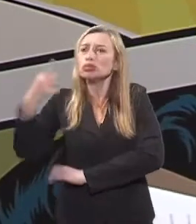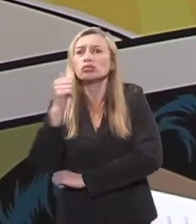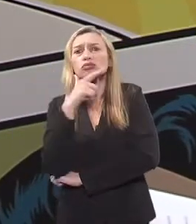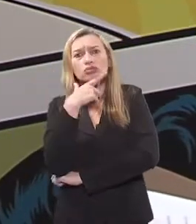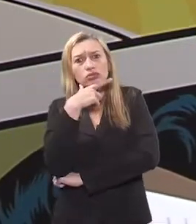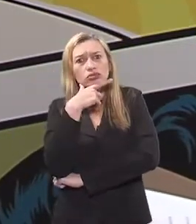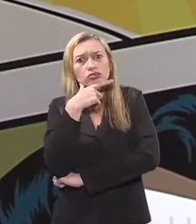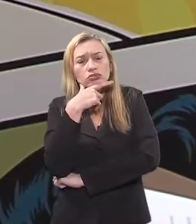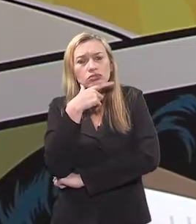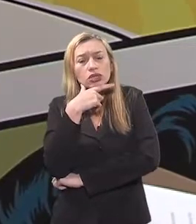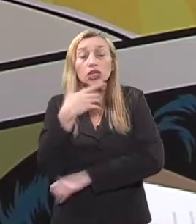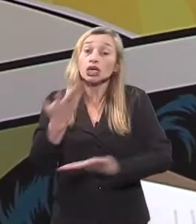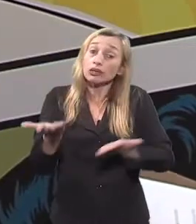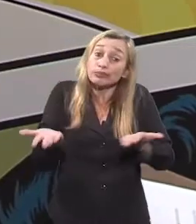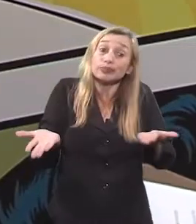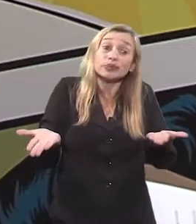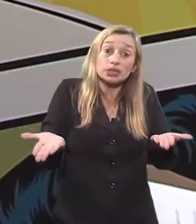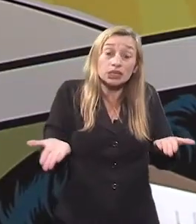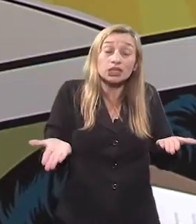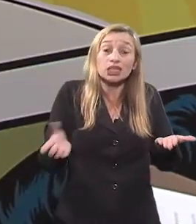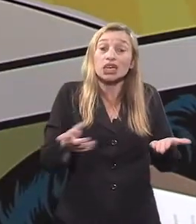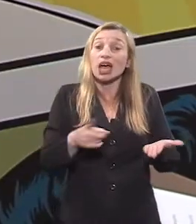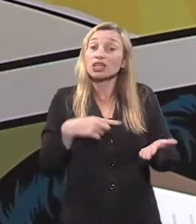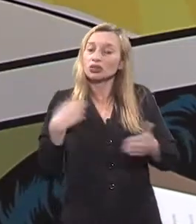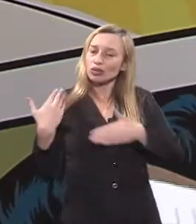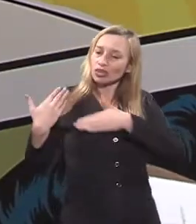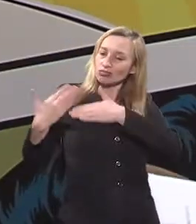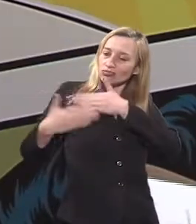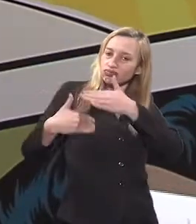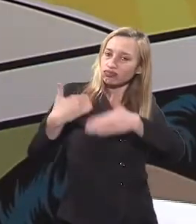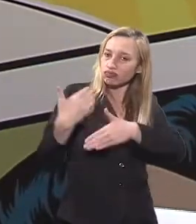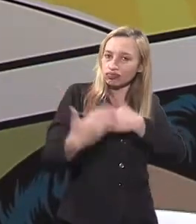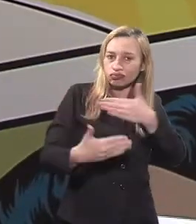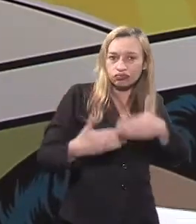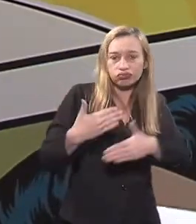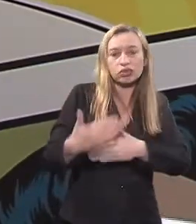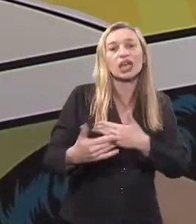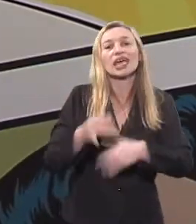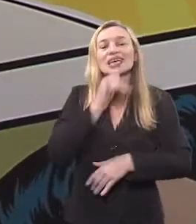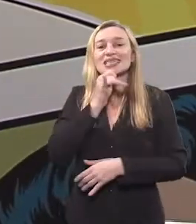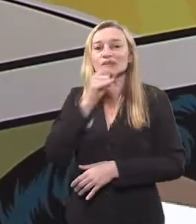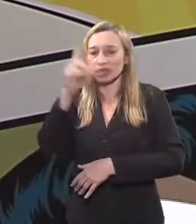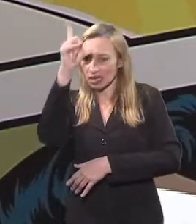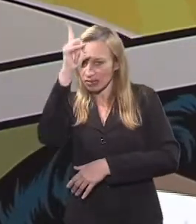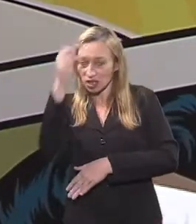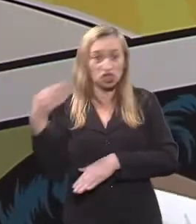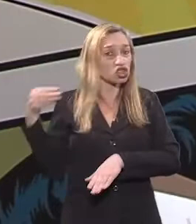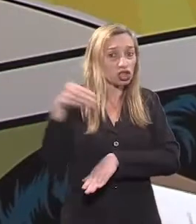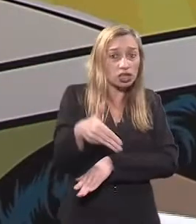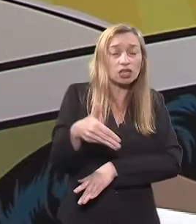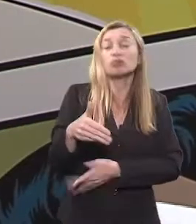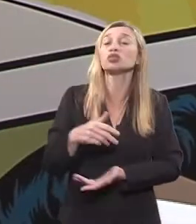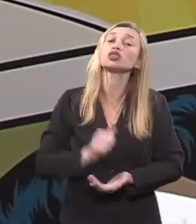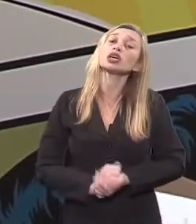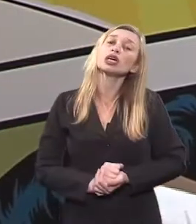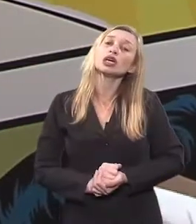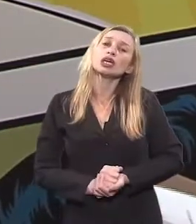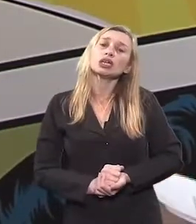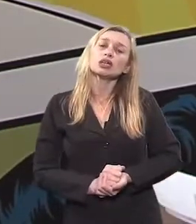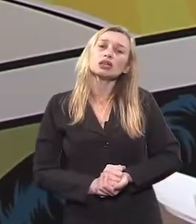os outros, né? Aí, a nossa trajetória, por exemplo, na Alemanha, a gente chega na